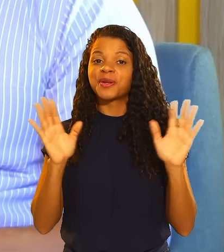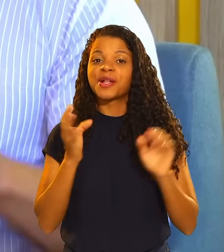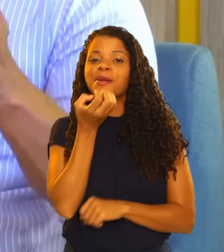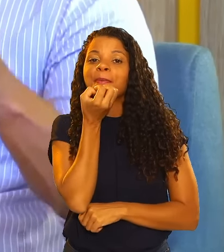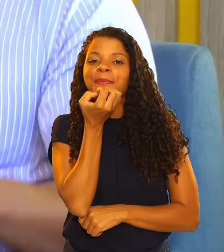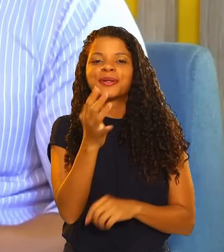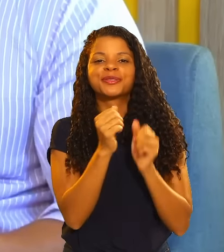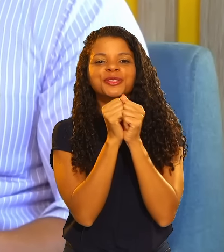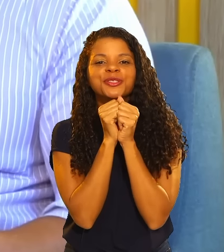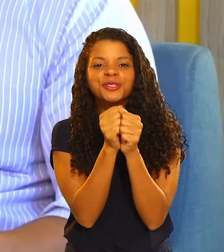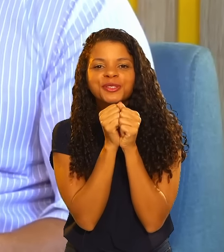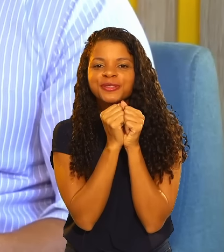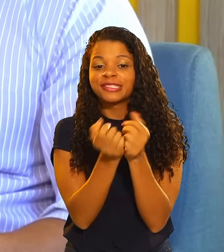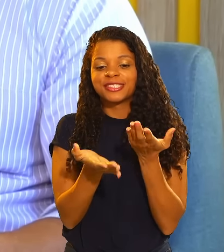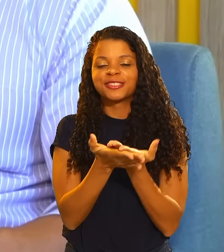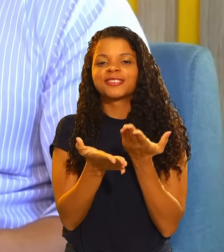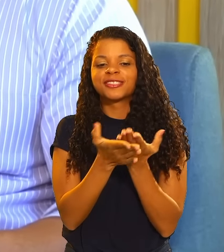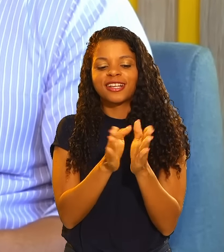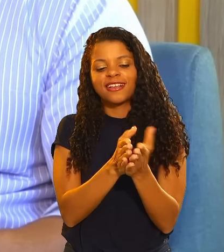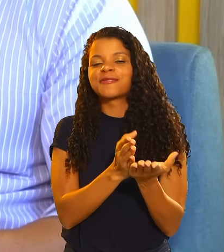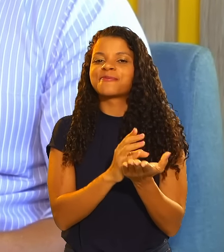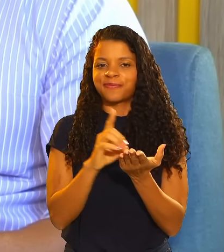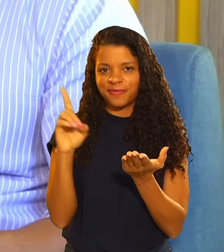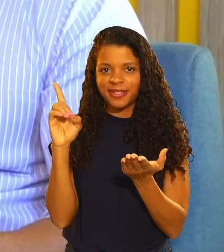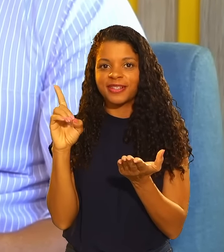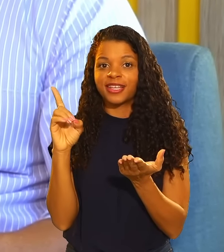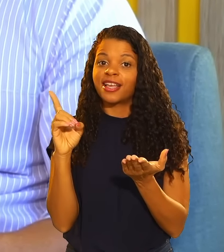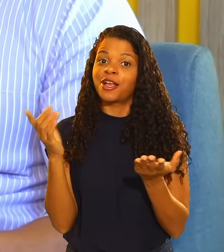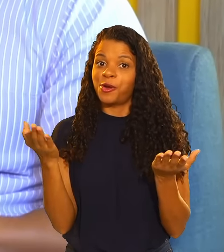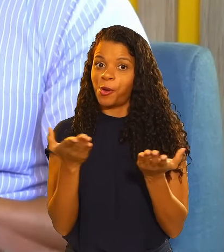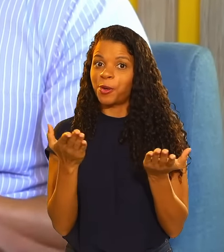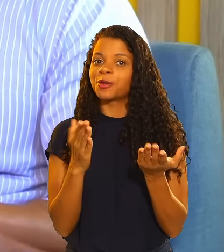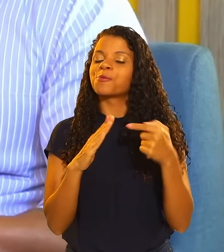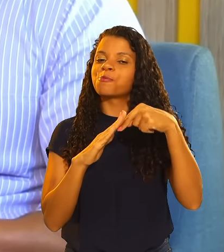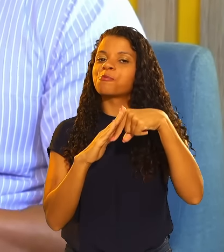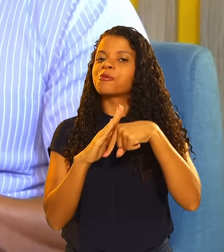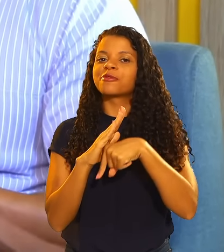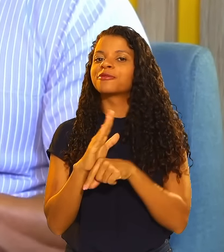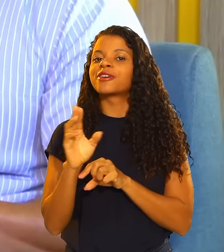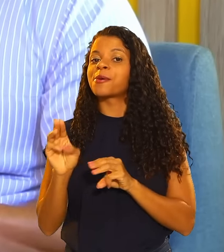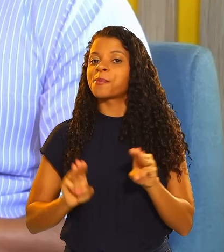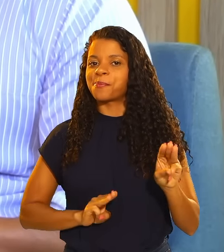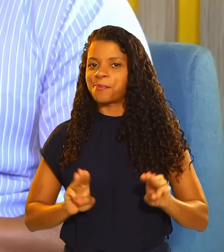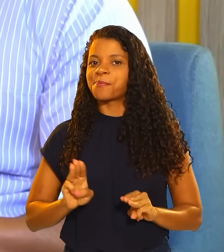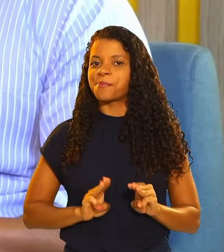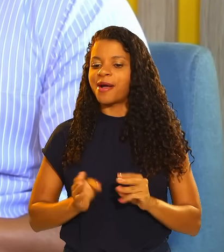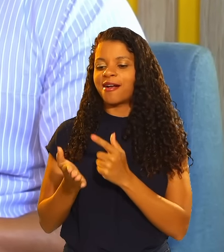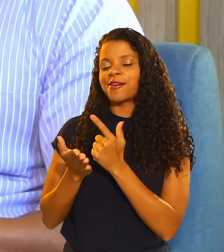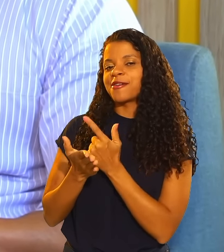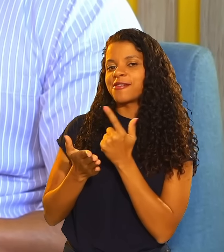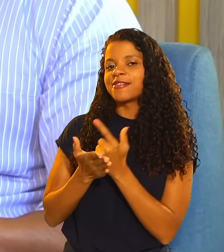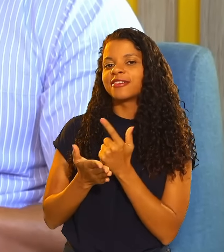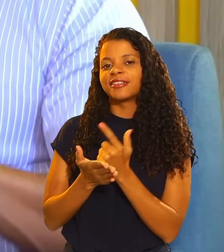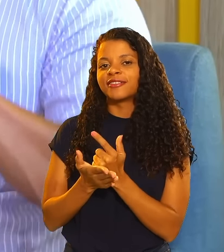Olá, que bom estarmos juntos novamente para estudarmos a palavra de Deus e nós vamos nos aprofundar no livro de Marcos, que eu tenho